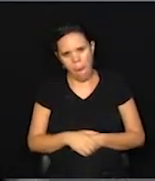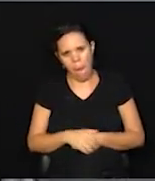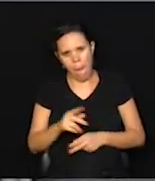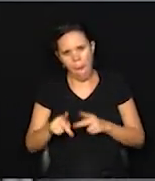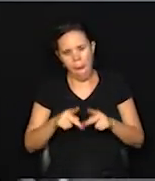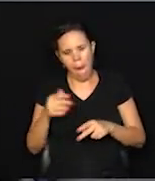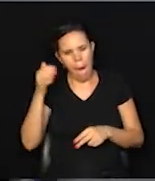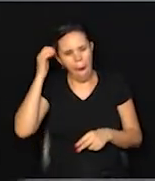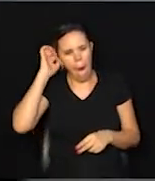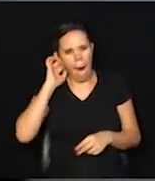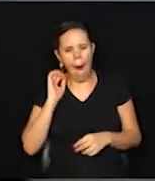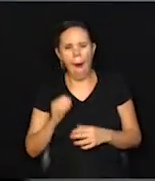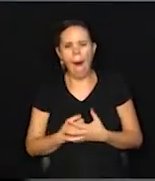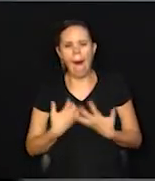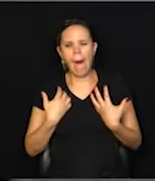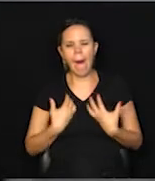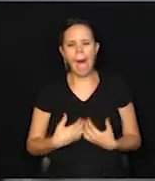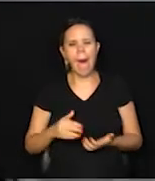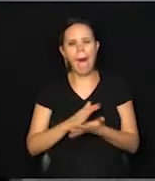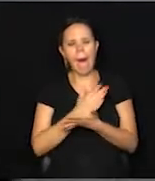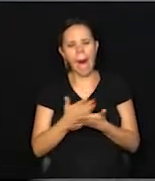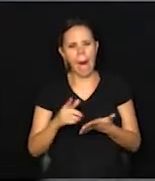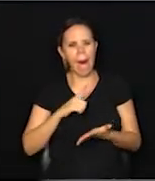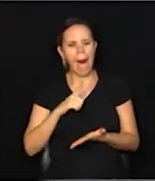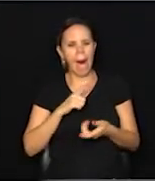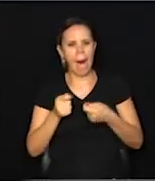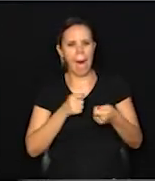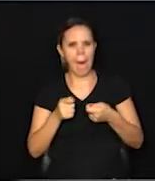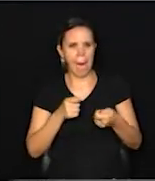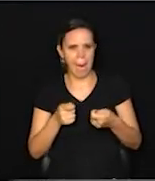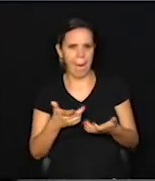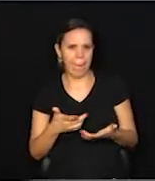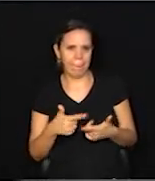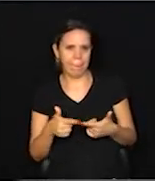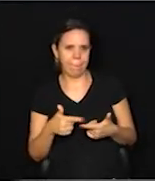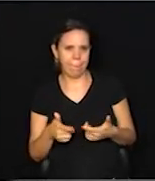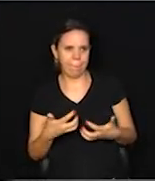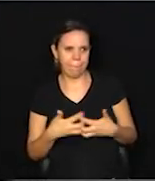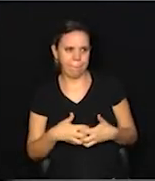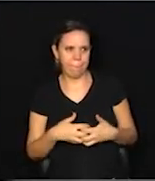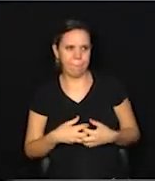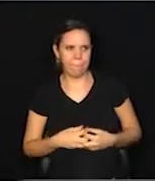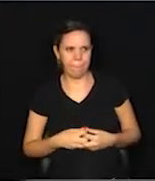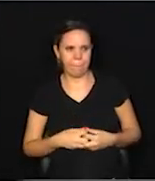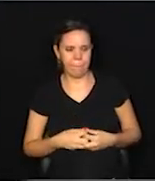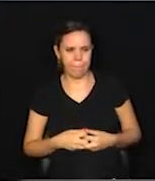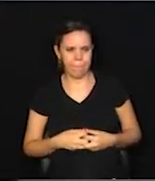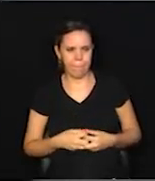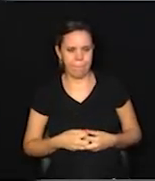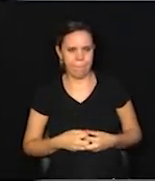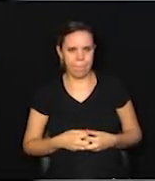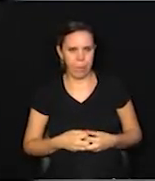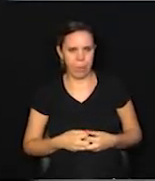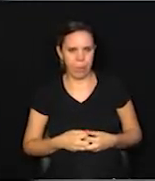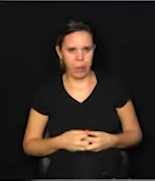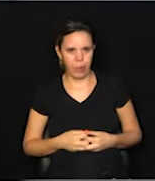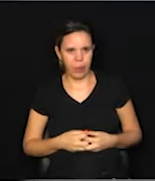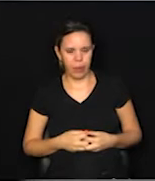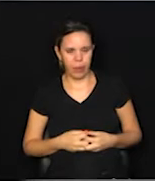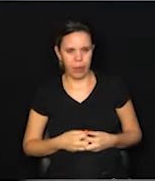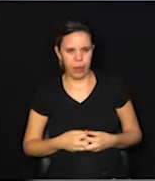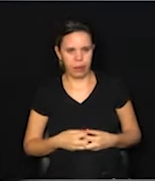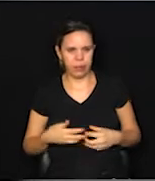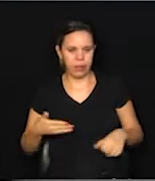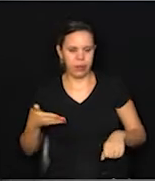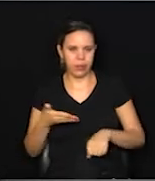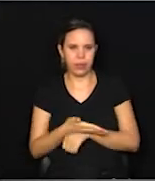tão extremamente cansados e tendo que lidar ainda com essa situação. Então, a gente entrou com essa